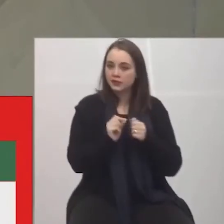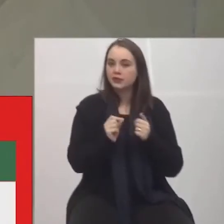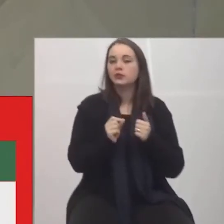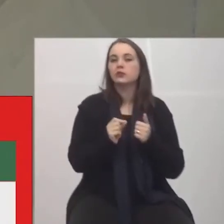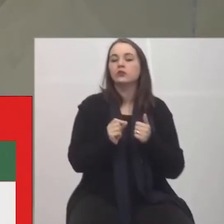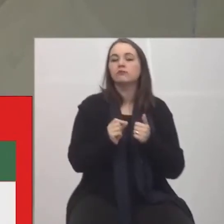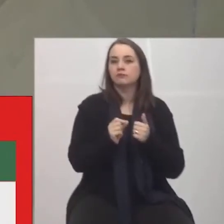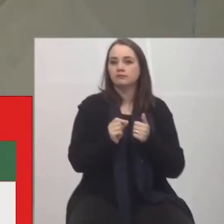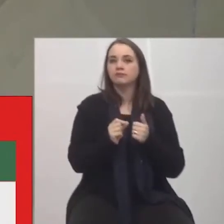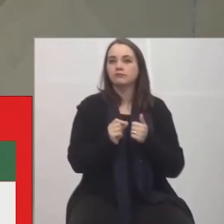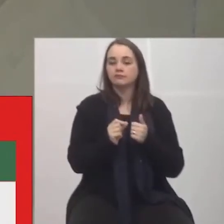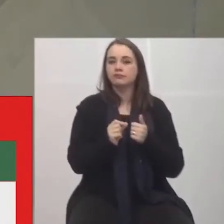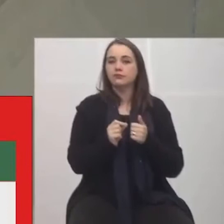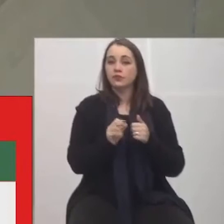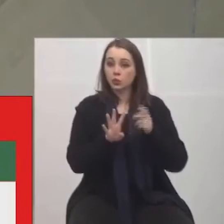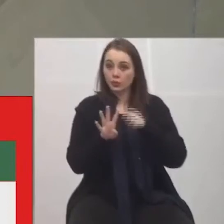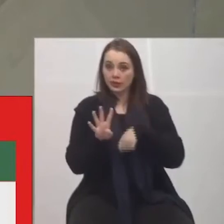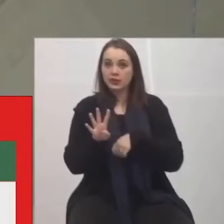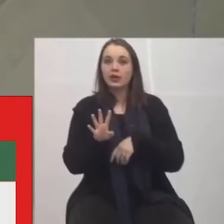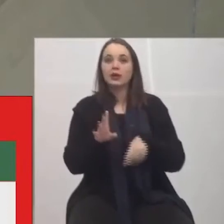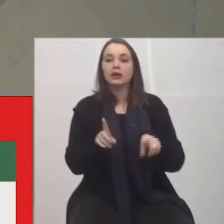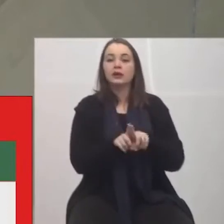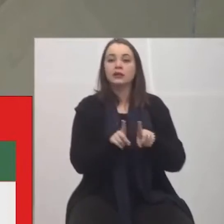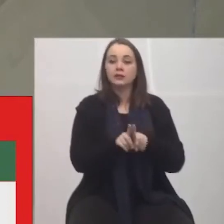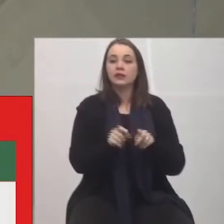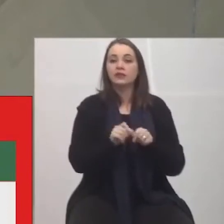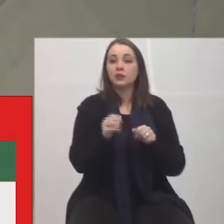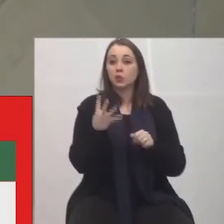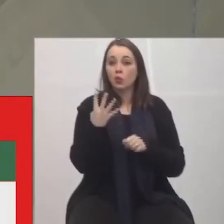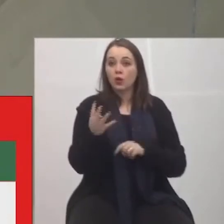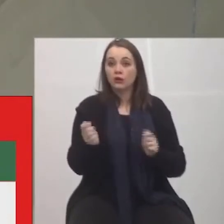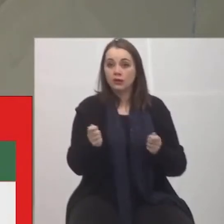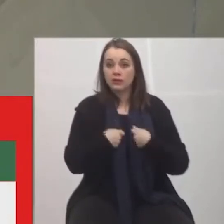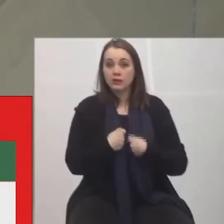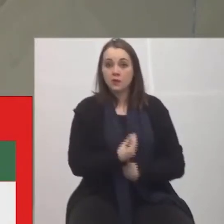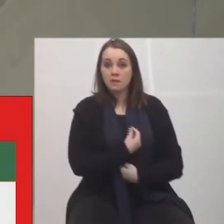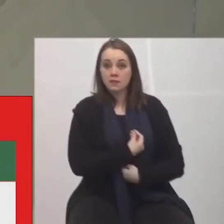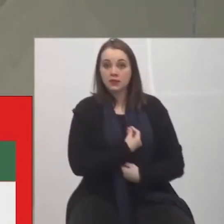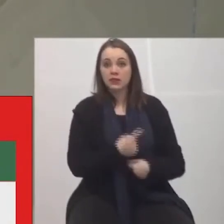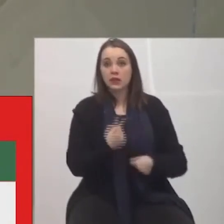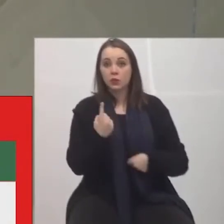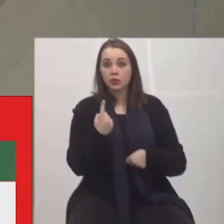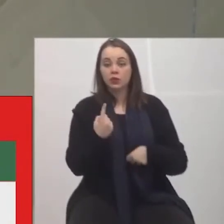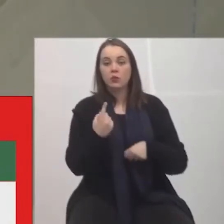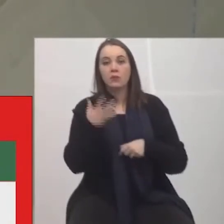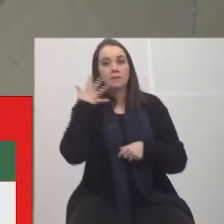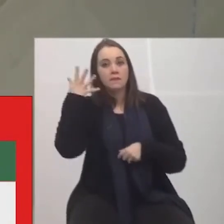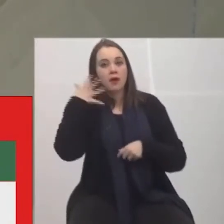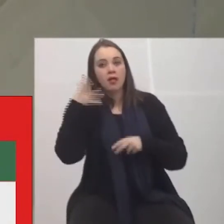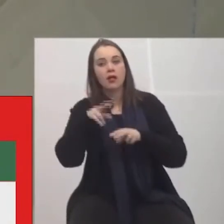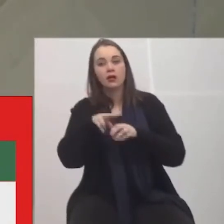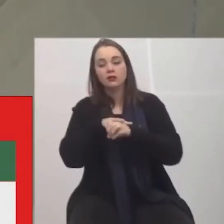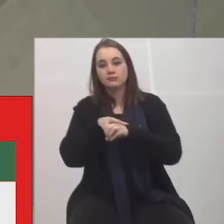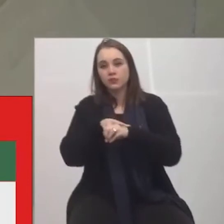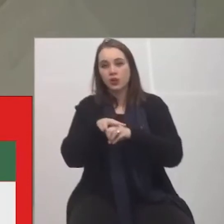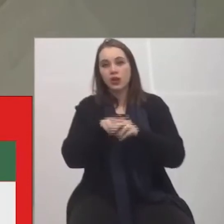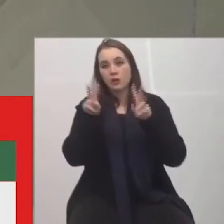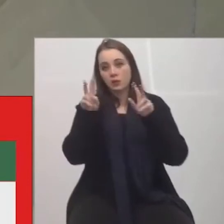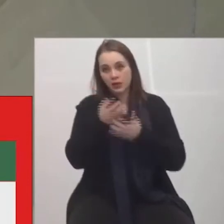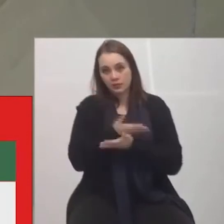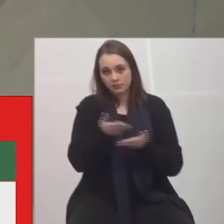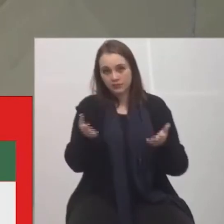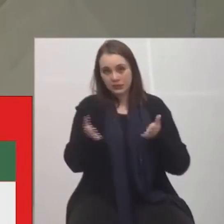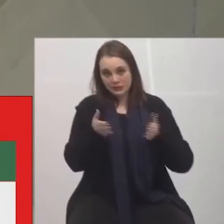do quadrimestre e foram feitas 4 capacitações presenciais e uma web palestra sobre o tema durante o